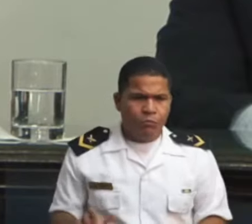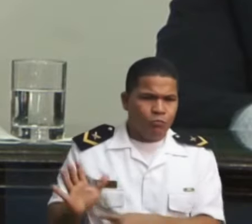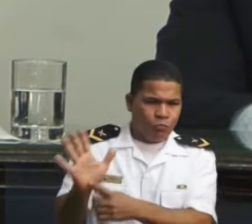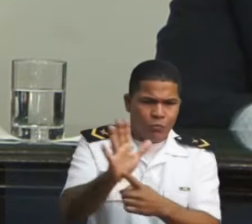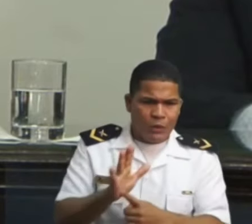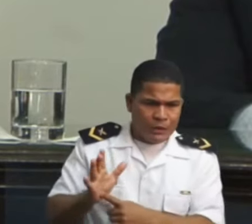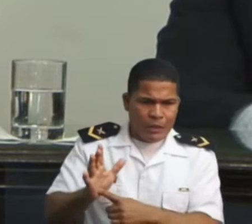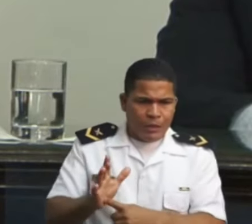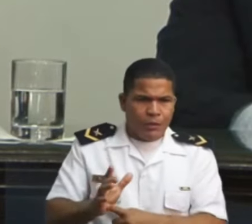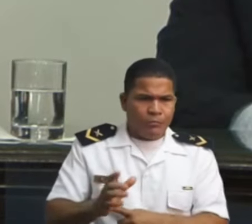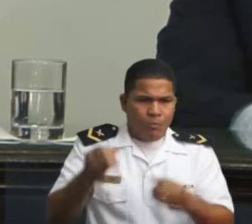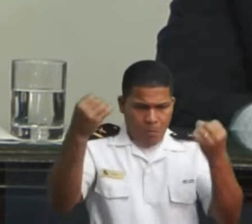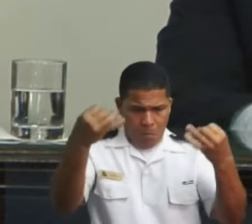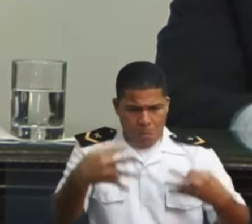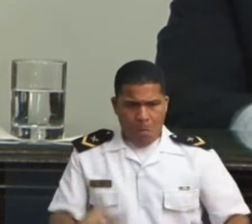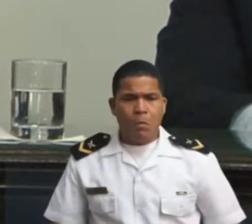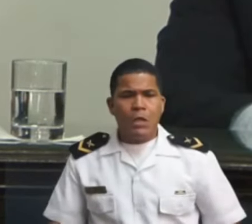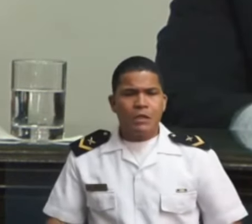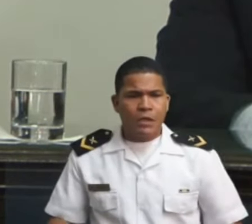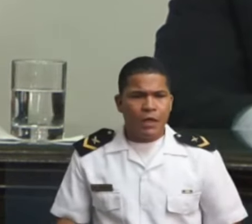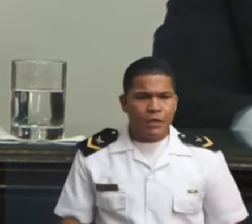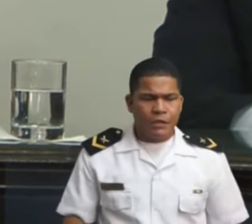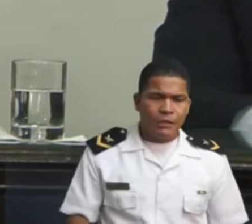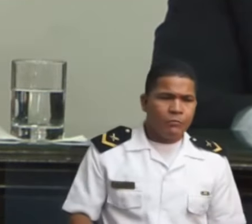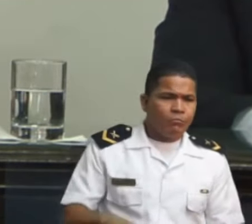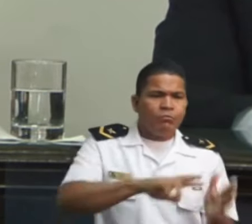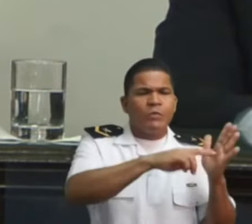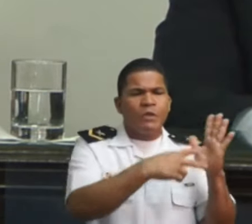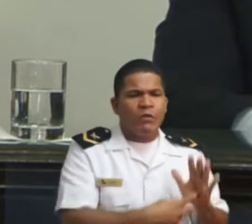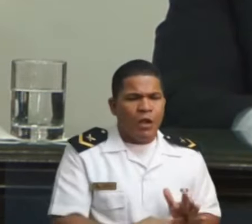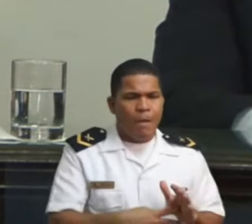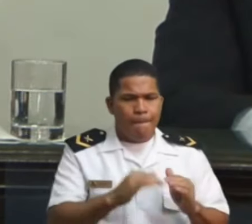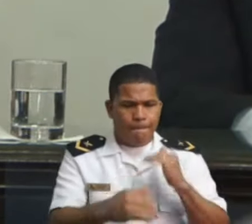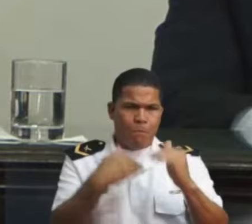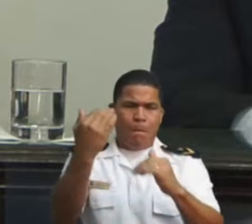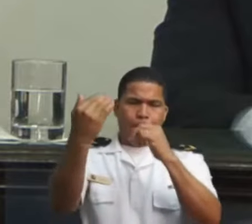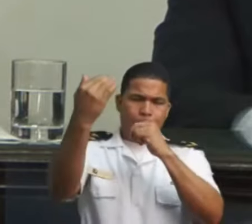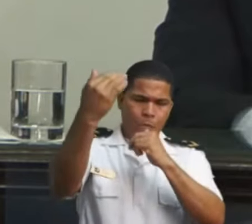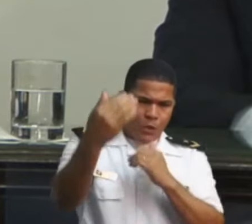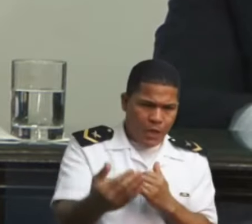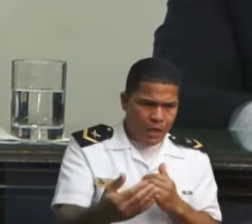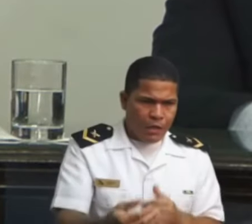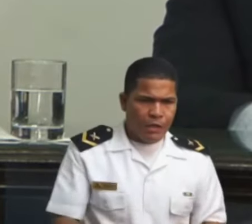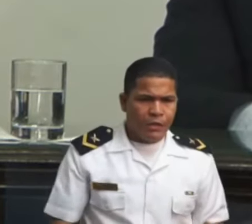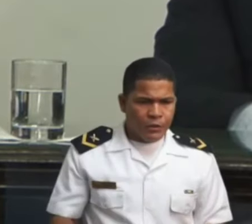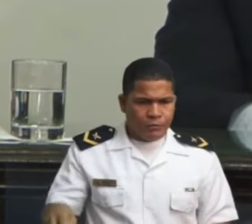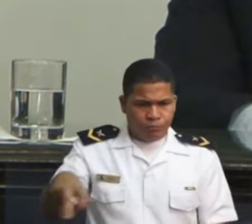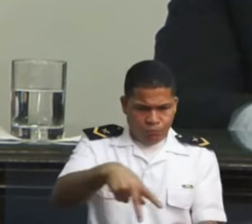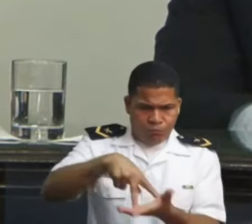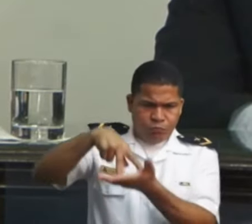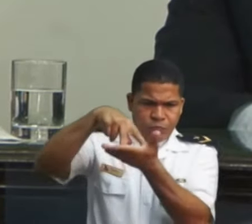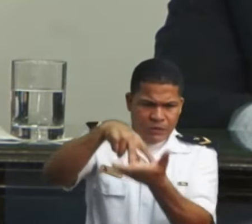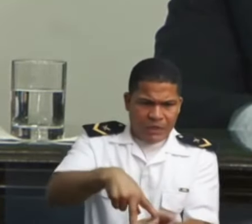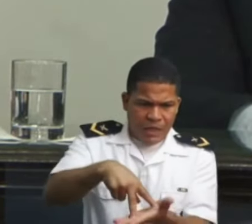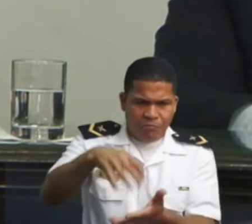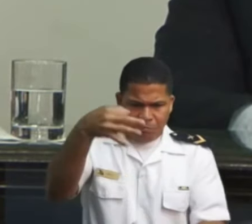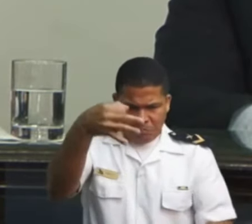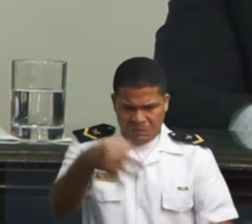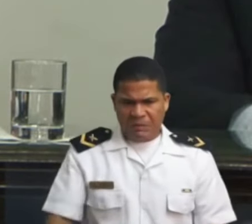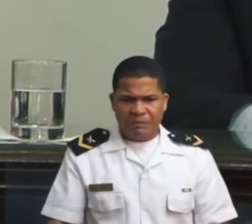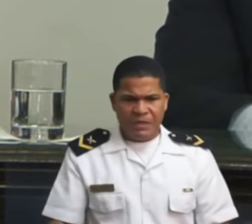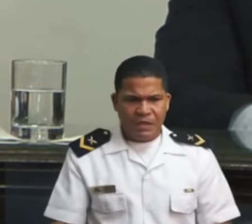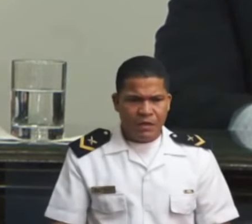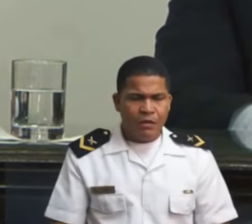Isso significa o quê? Modernidade, eficiência, e certeza de que esses 90 anos